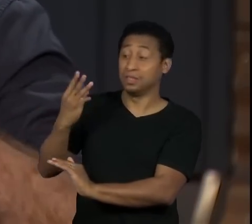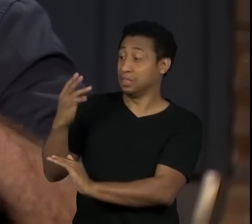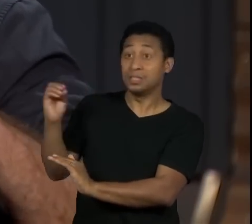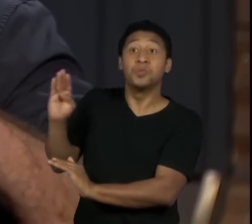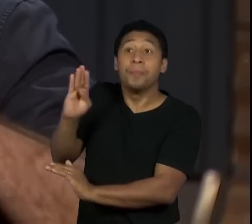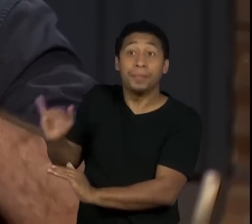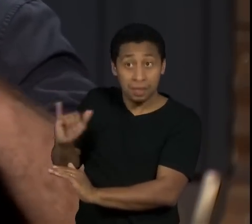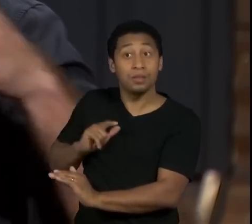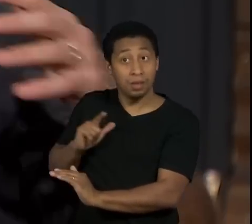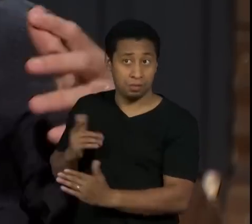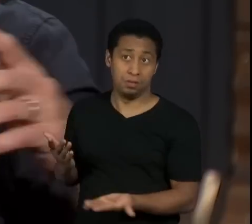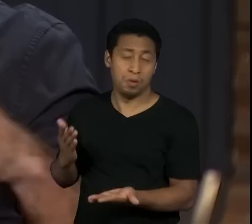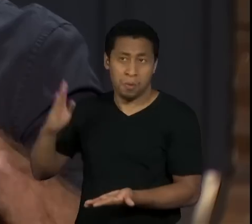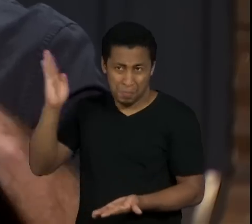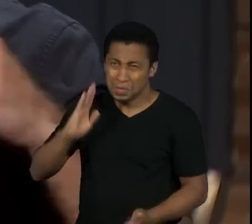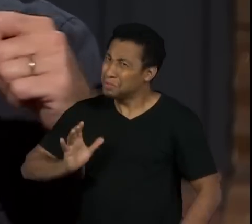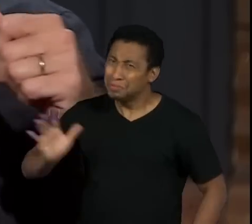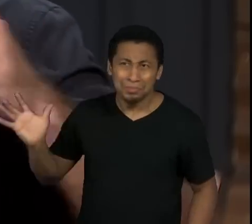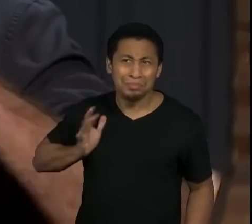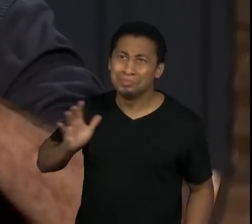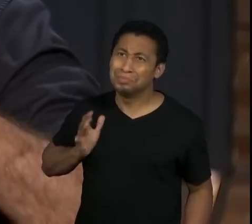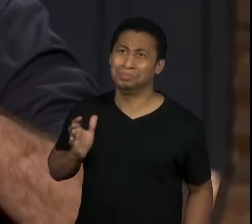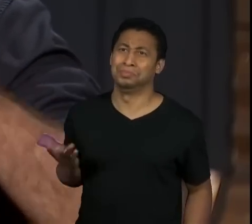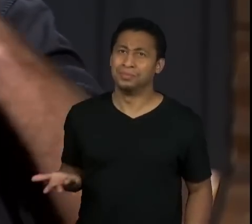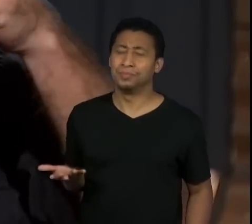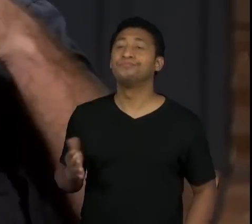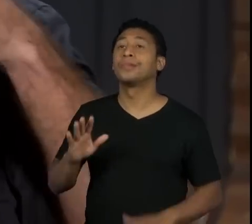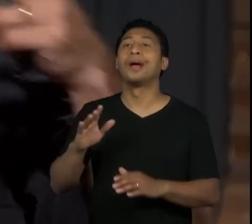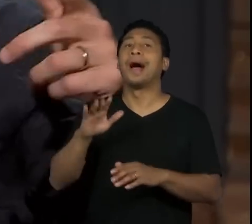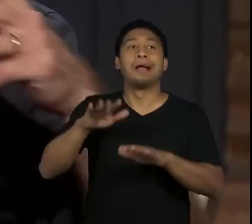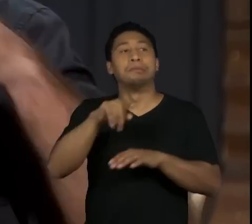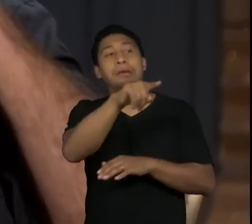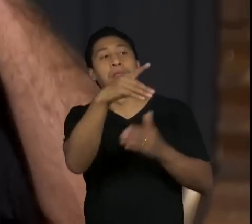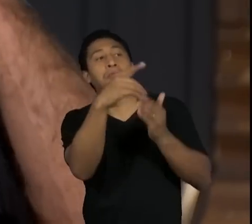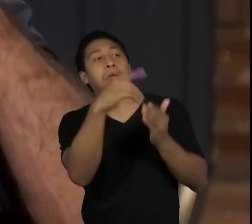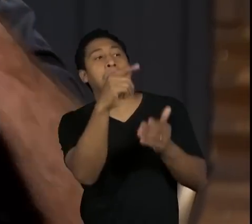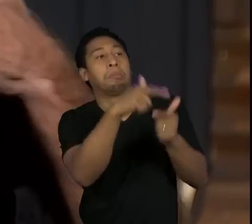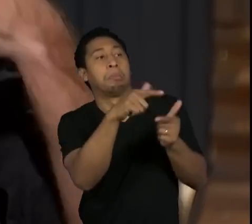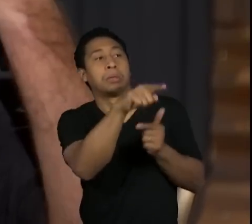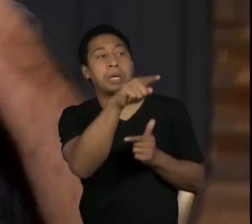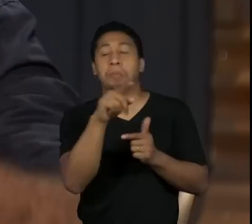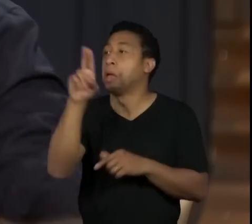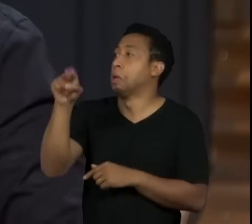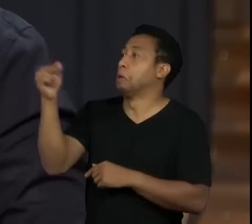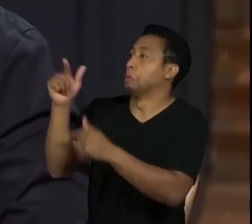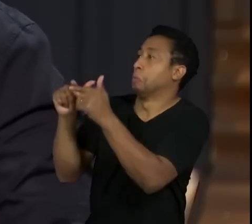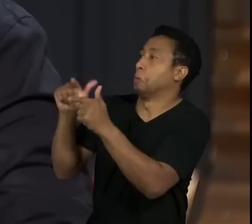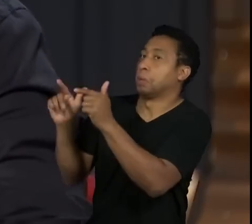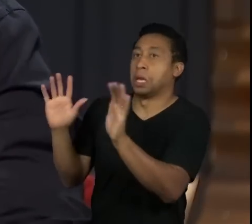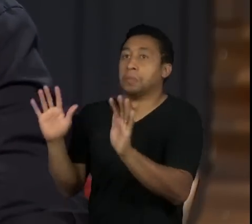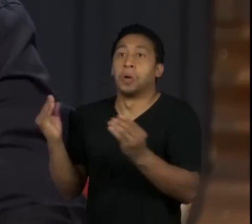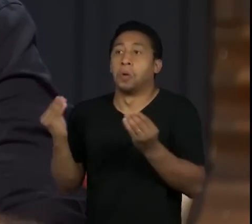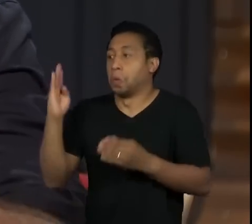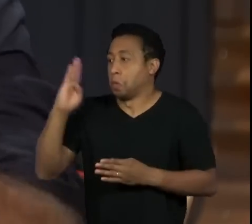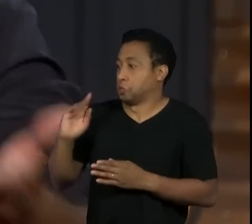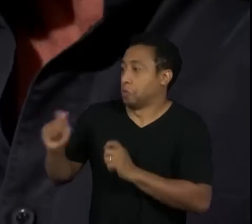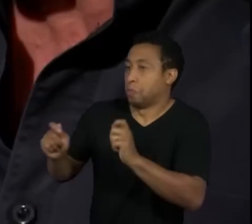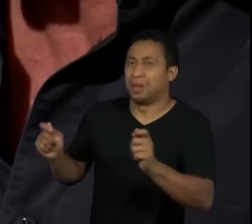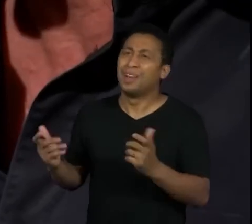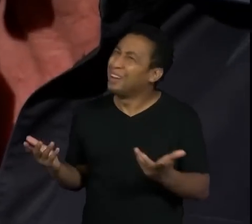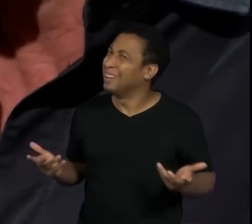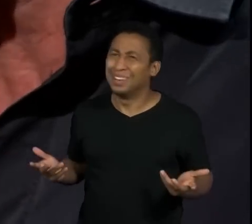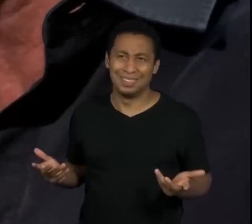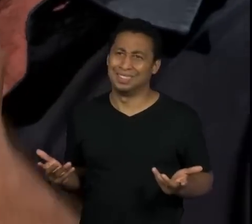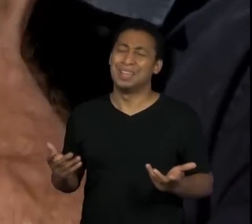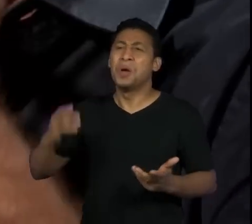sofrer aqui um problema com a moeda dele, com a dívida interna, ele não pagar o quanto ele deve aqui dentro. O Brasil, como ele emite a